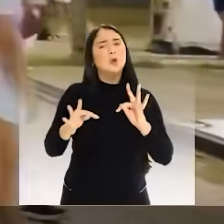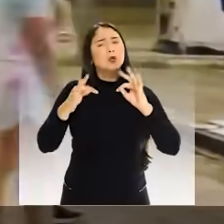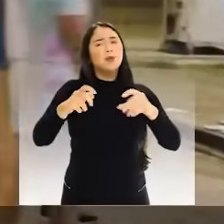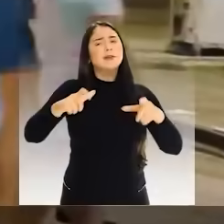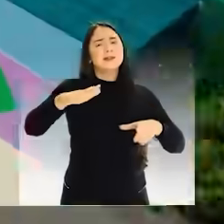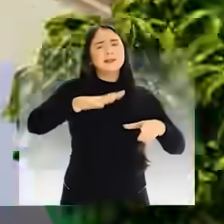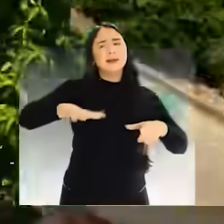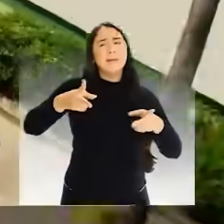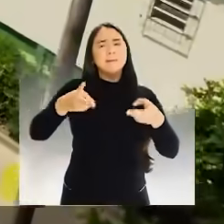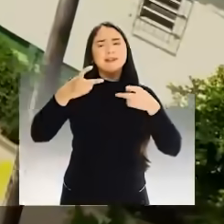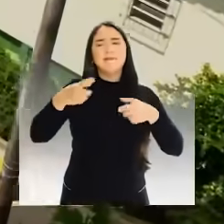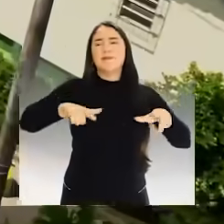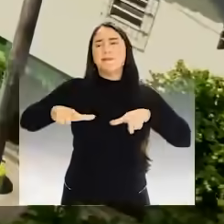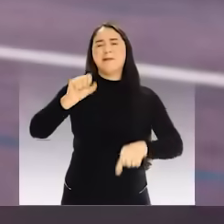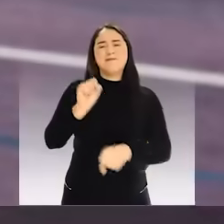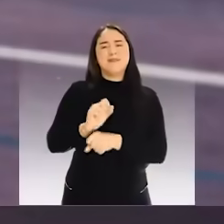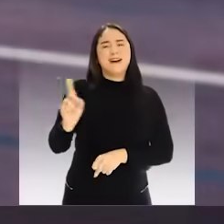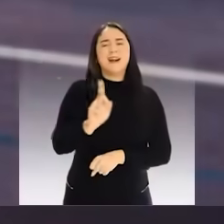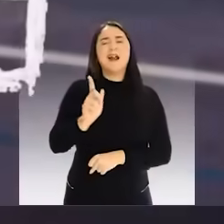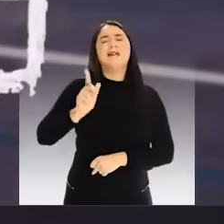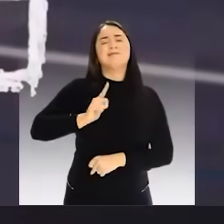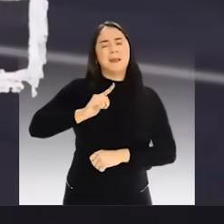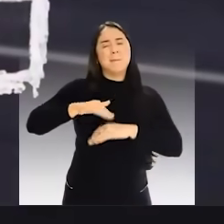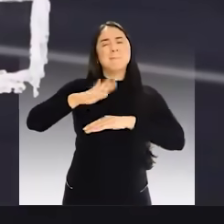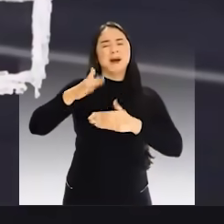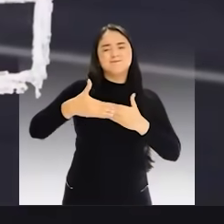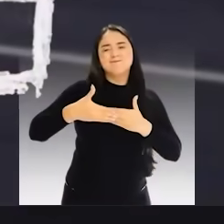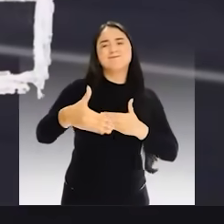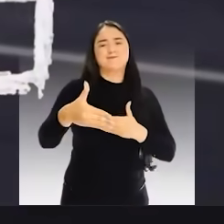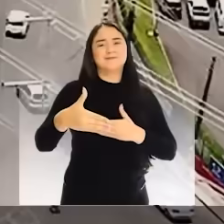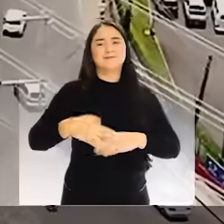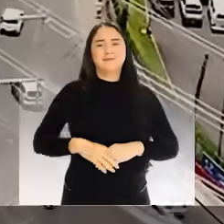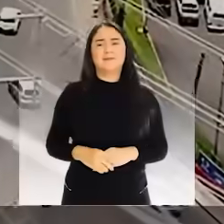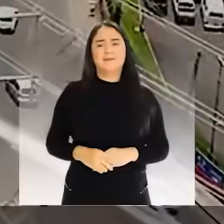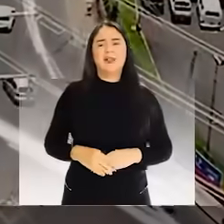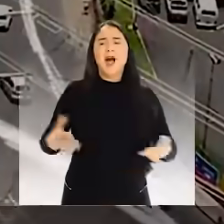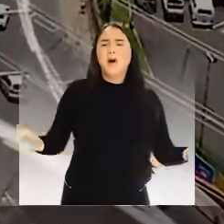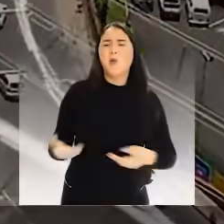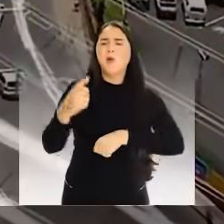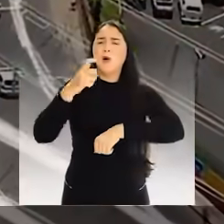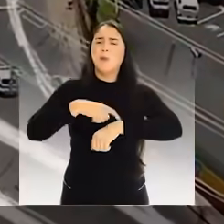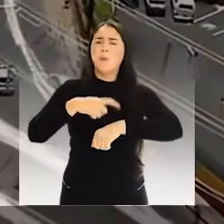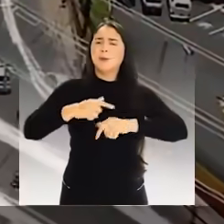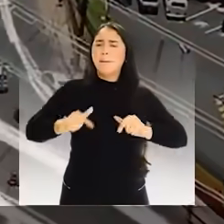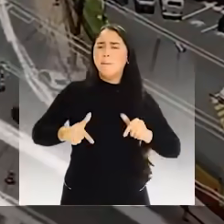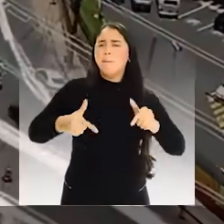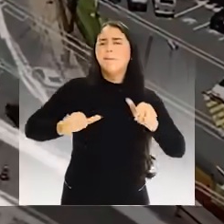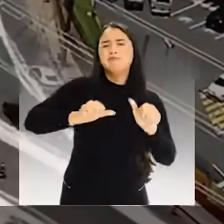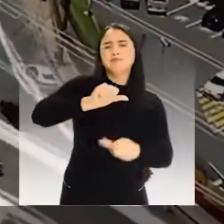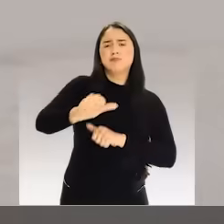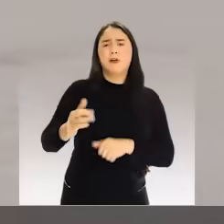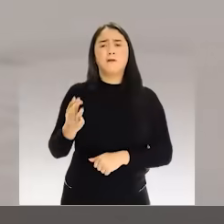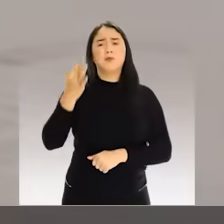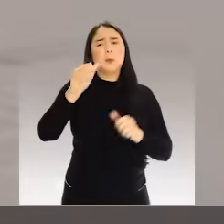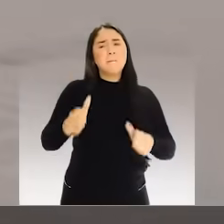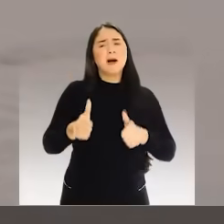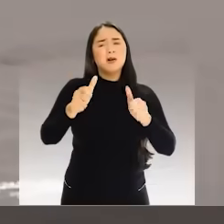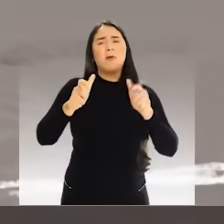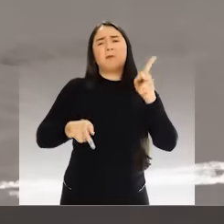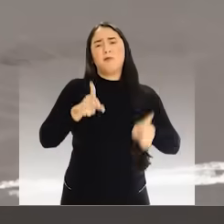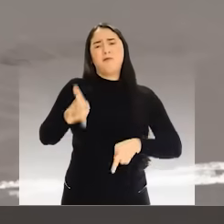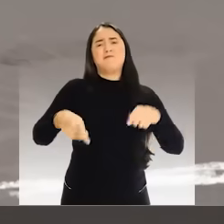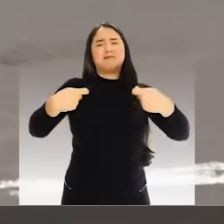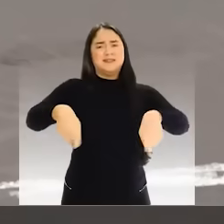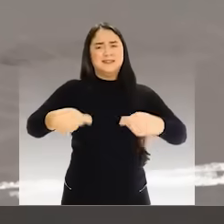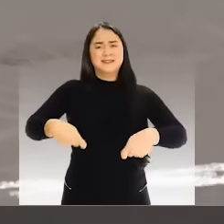toda a cidade o trabalho não para e tem muito mais lindo pela frente chegou a hora de acelerar em direção ao futuro que a